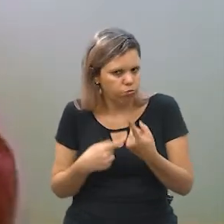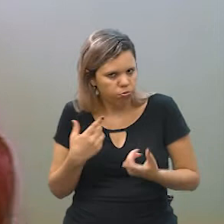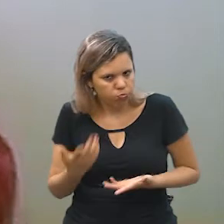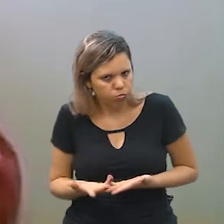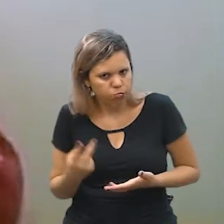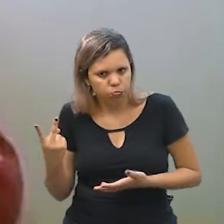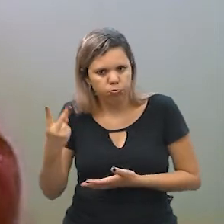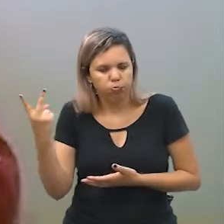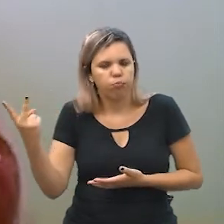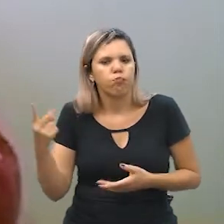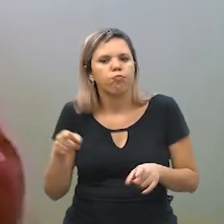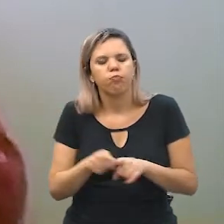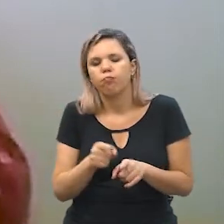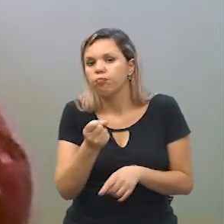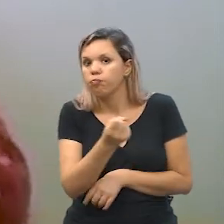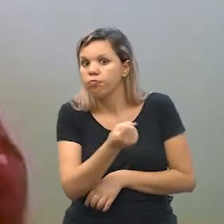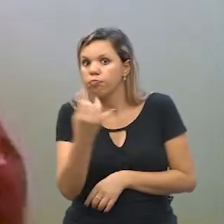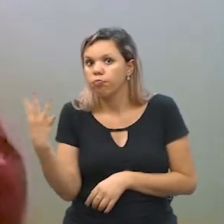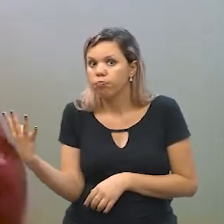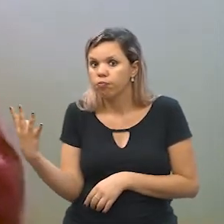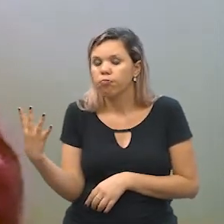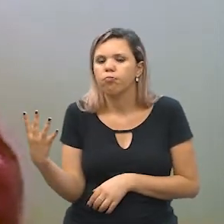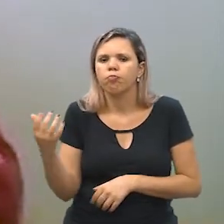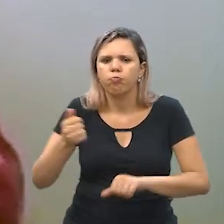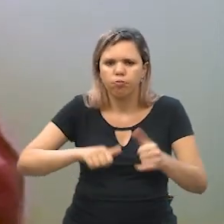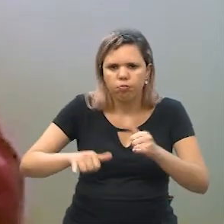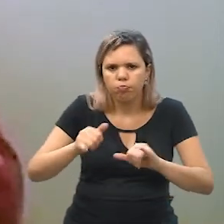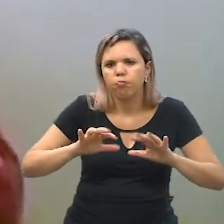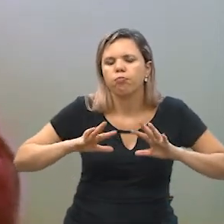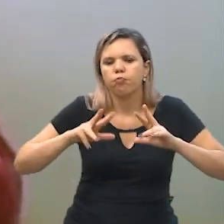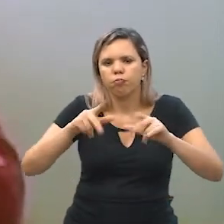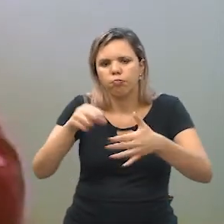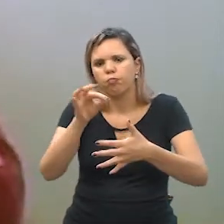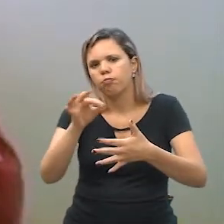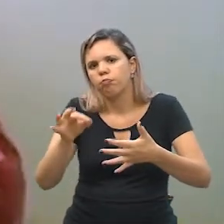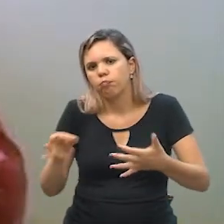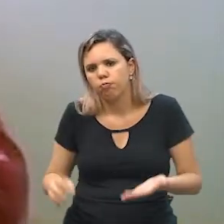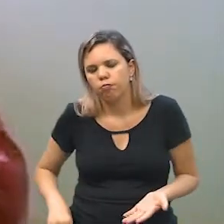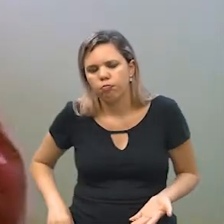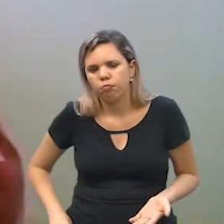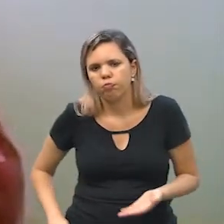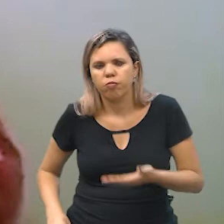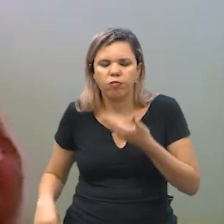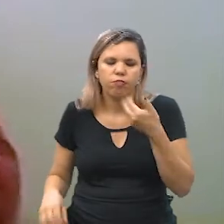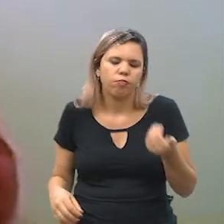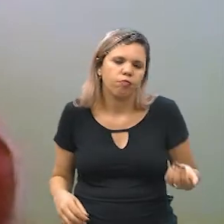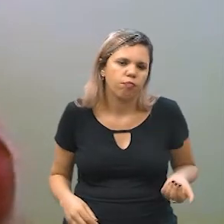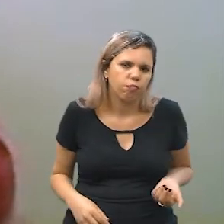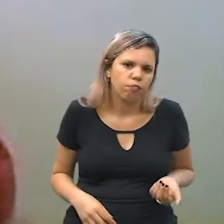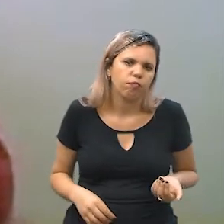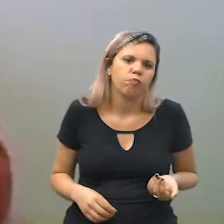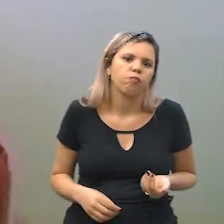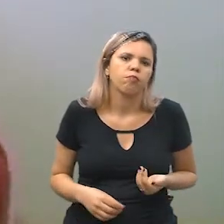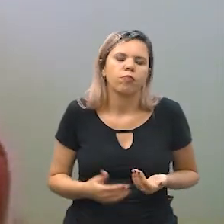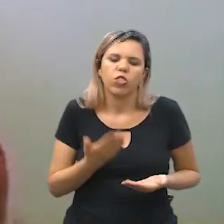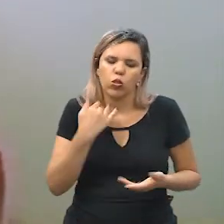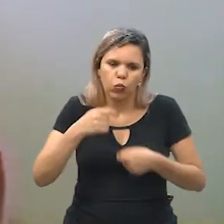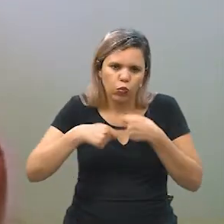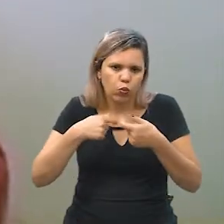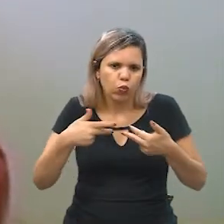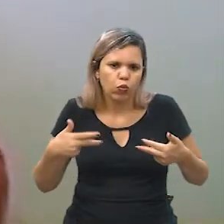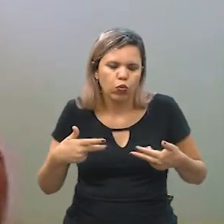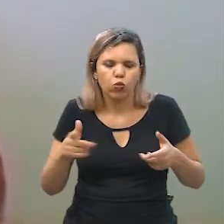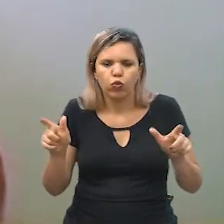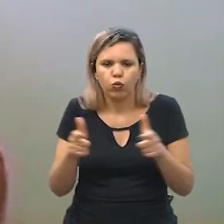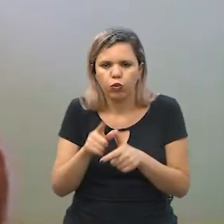as vitaminas, a quantidade das substâncias, todos os elementos, facilita a digestão, diminui o